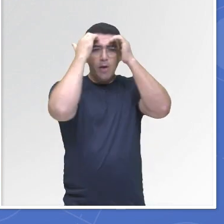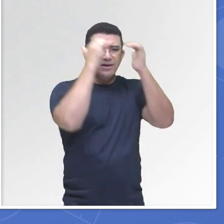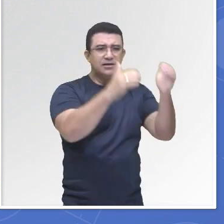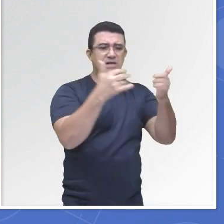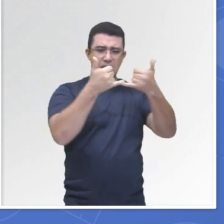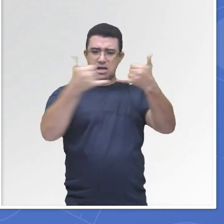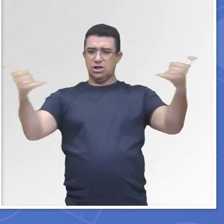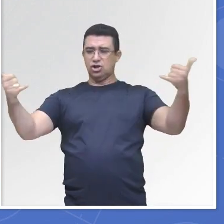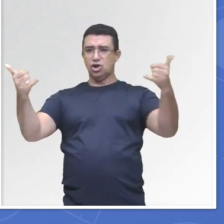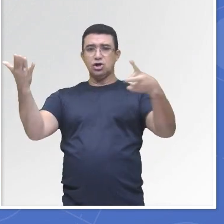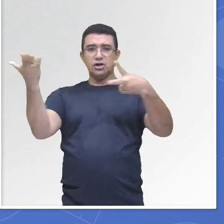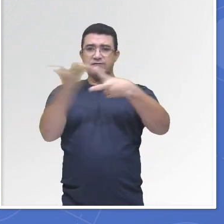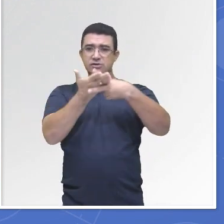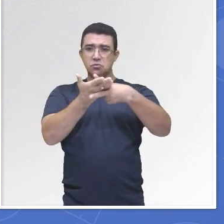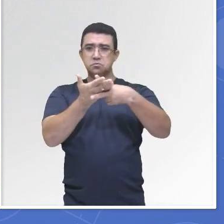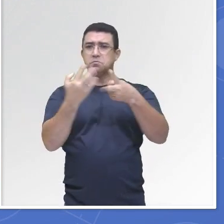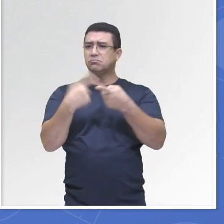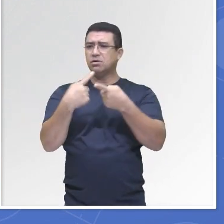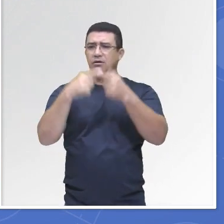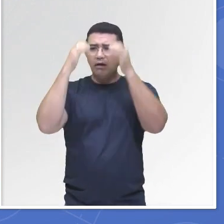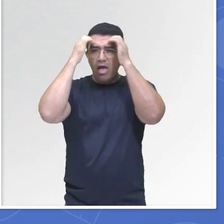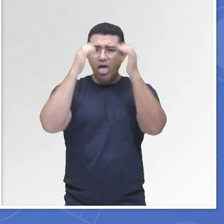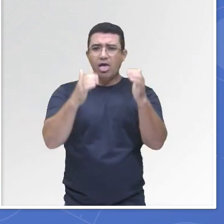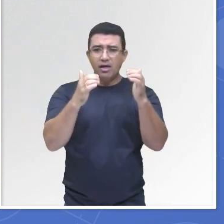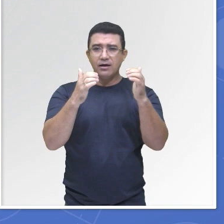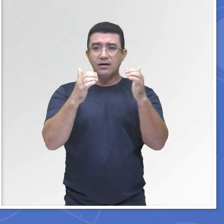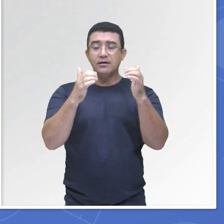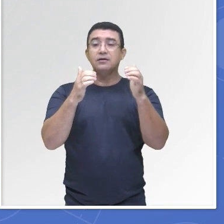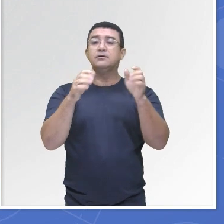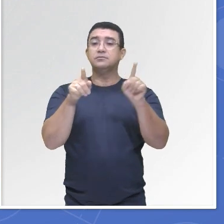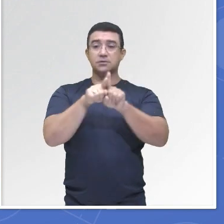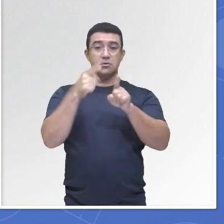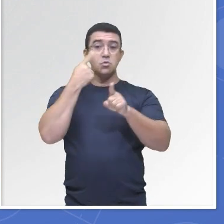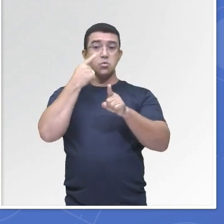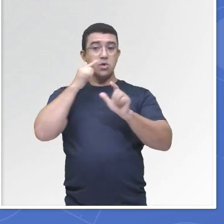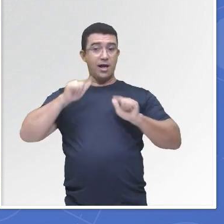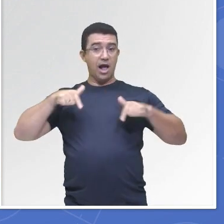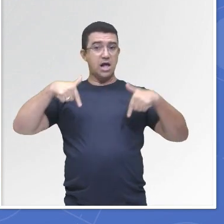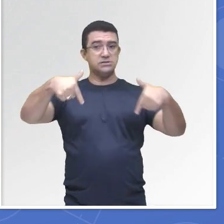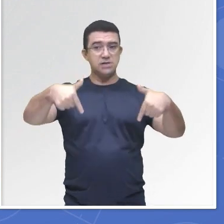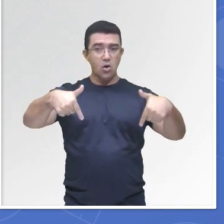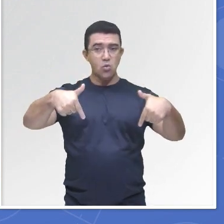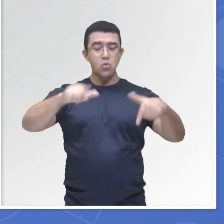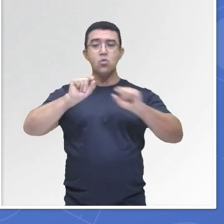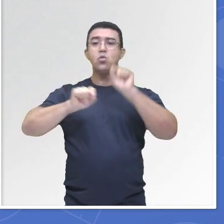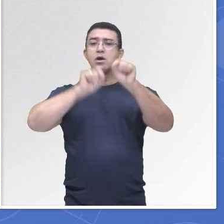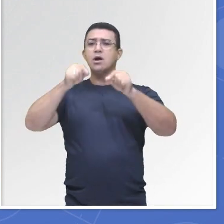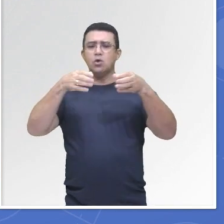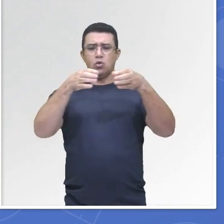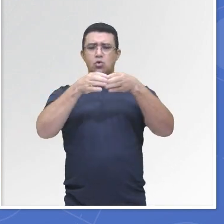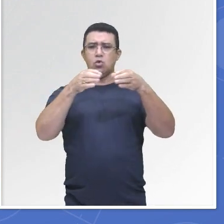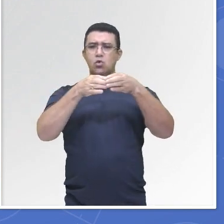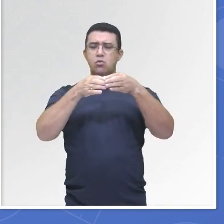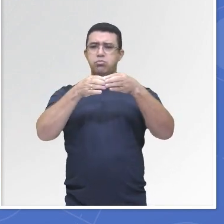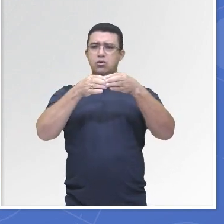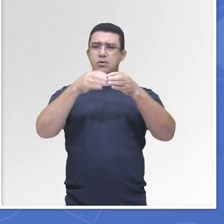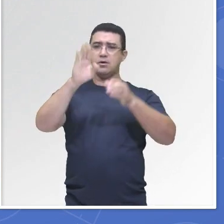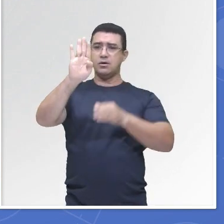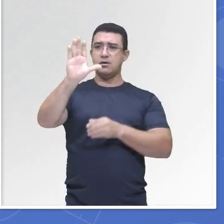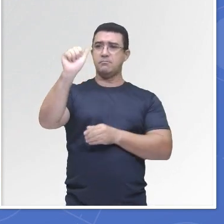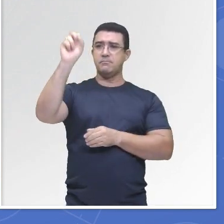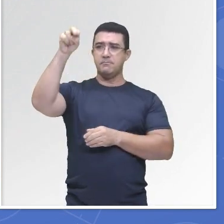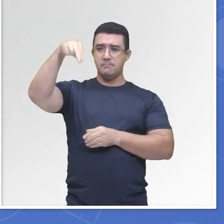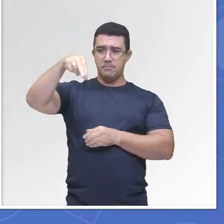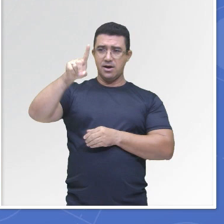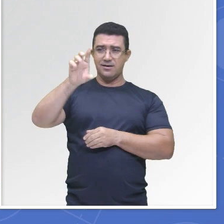divisão, certo? Ao mesmo tempo, a gente vai ver aí a ação dos bandeirantes e dos